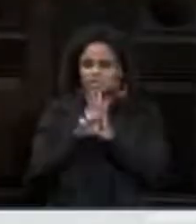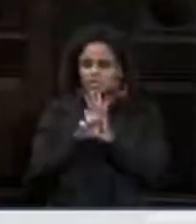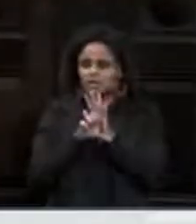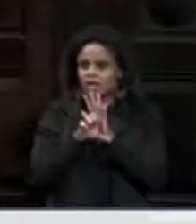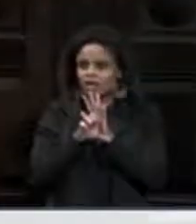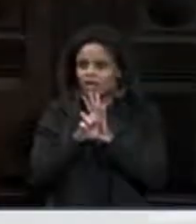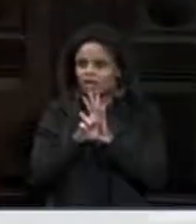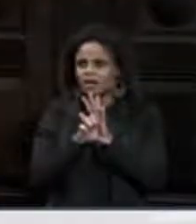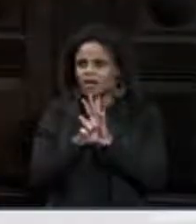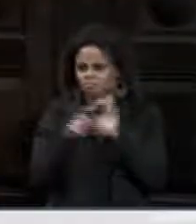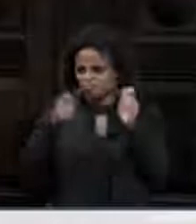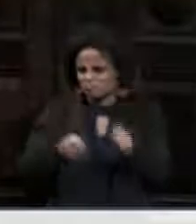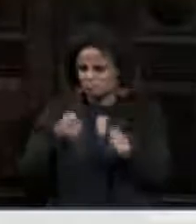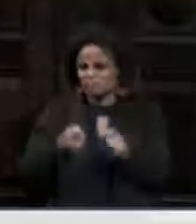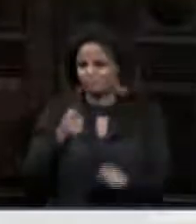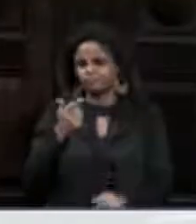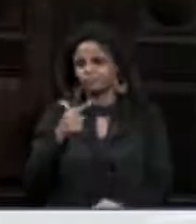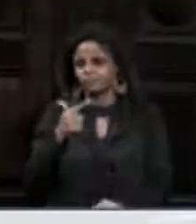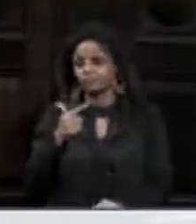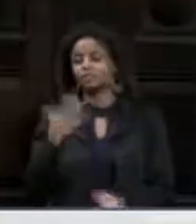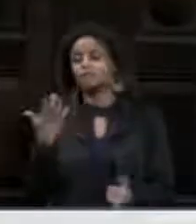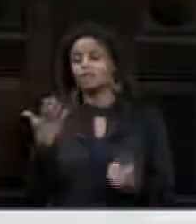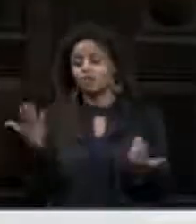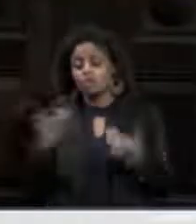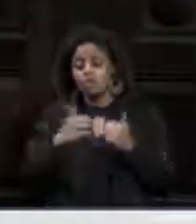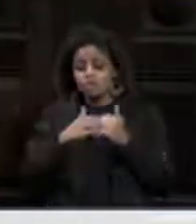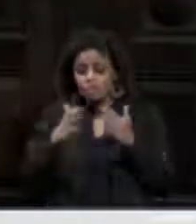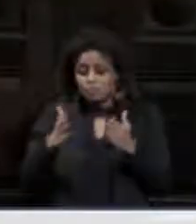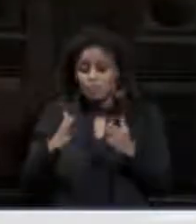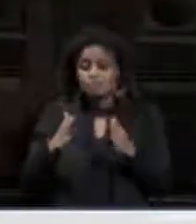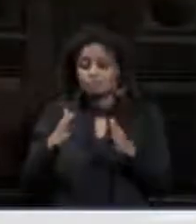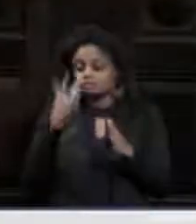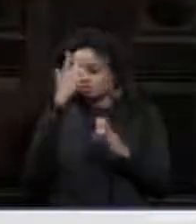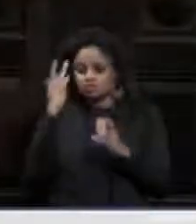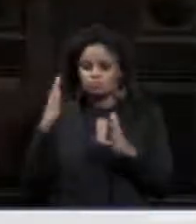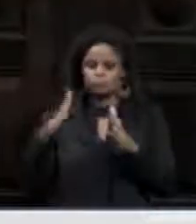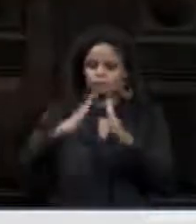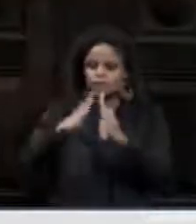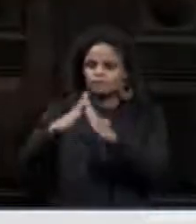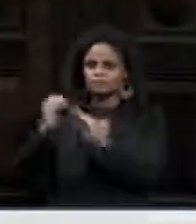rígidas, começam um processo de ocupação desordenada.